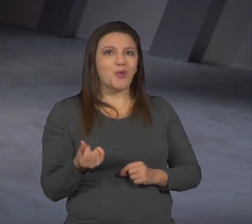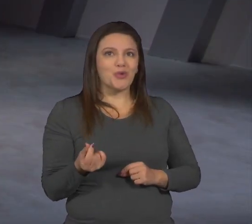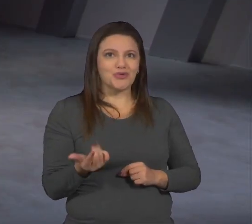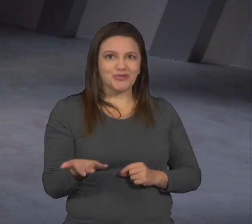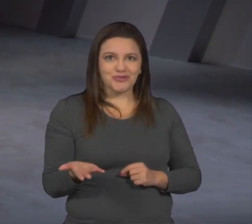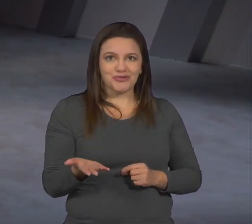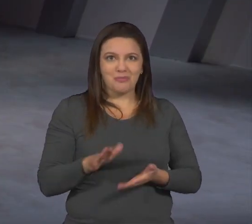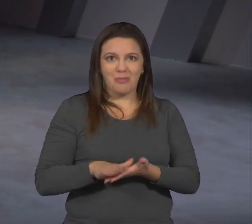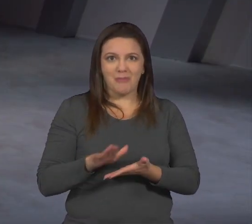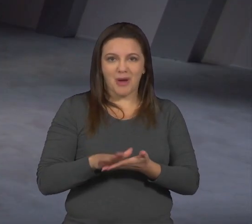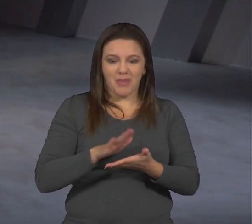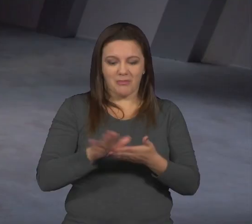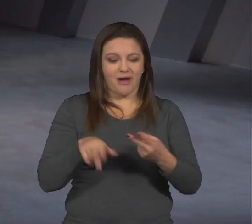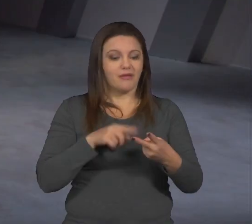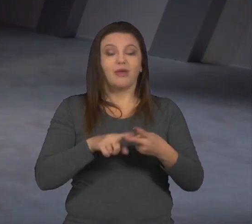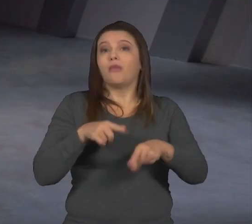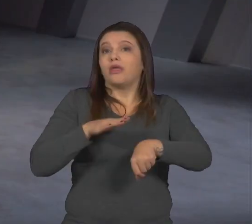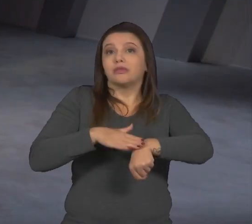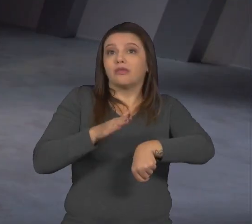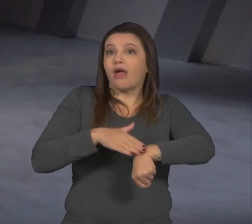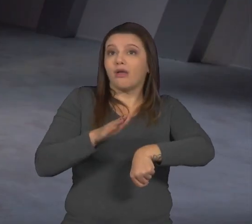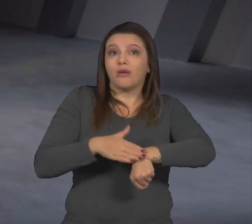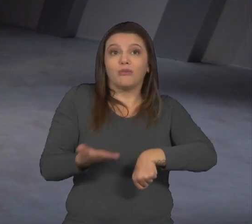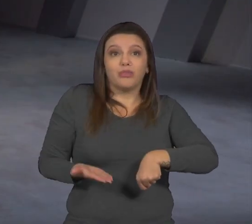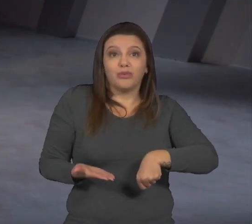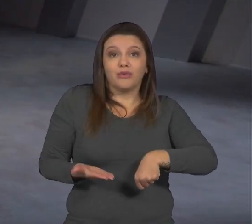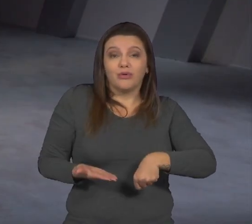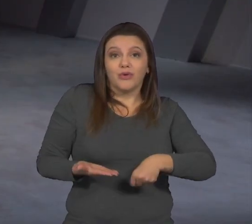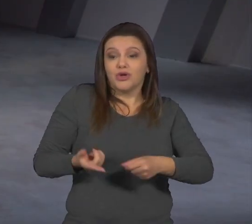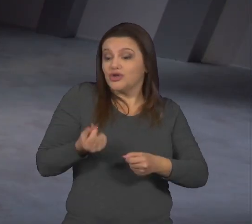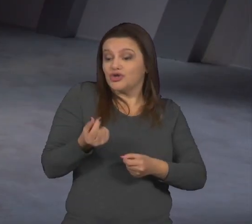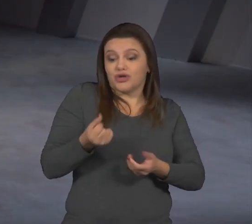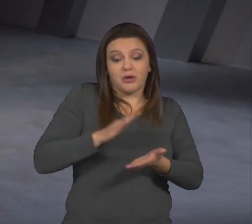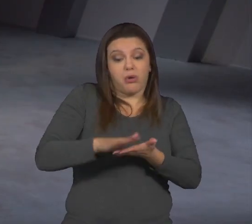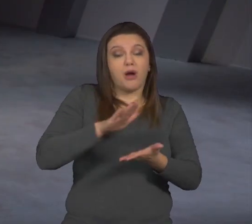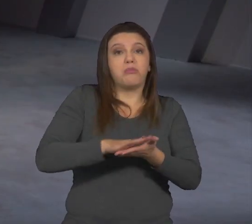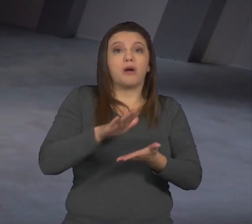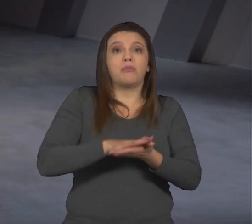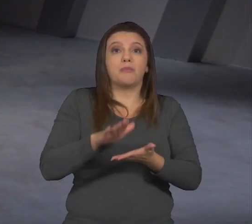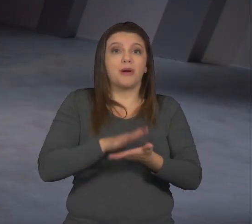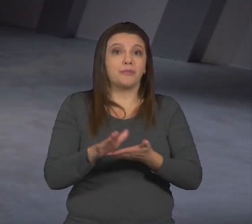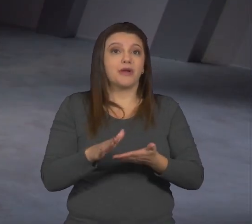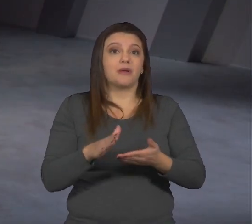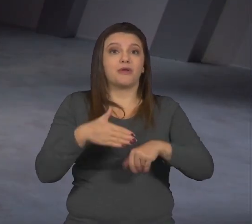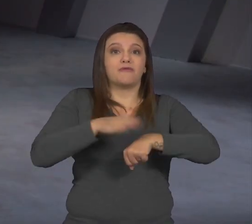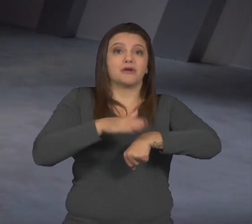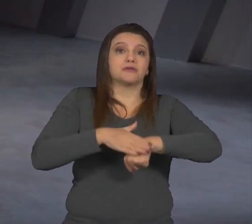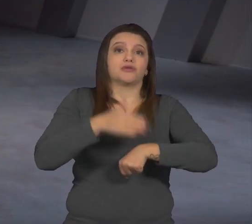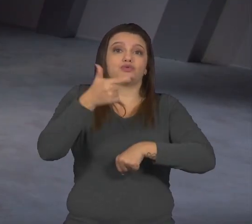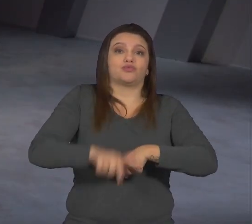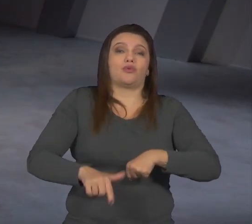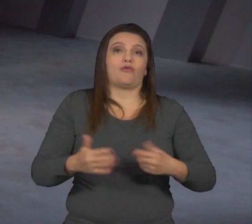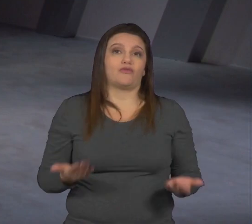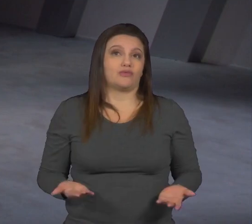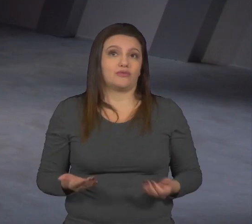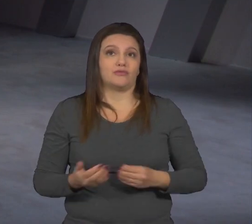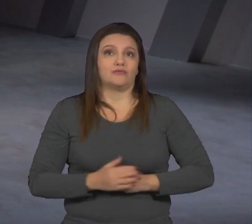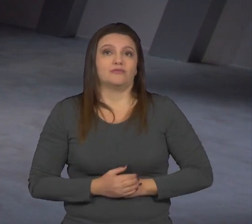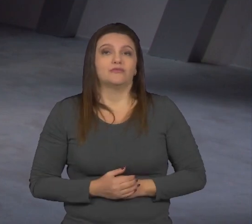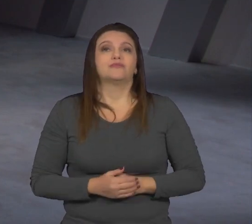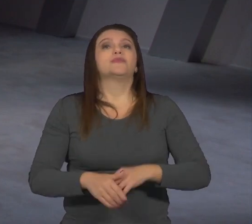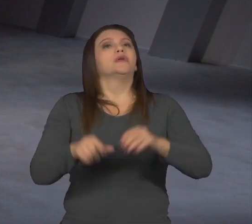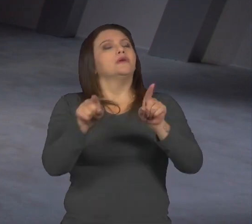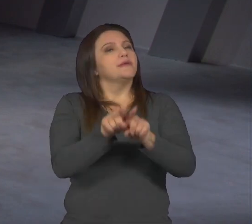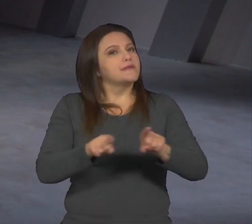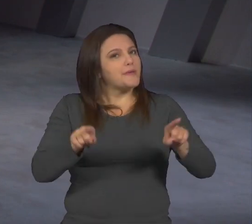já está pronta, não vou ter que gastar tempo e nem dinheiro fazendo aquela parte. E aumentando